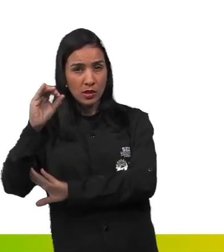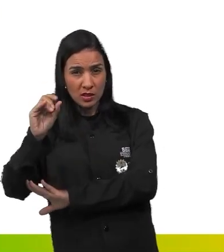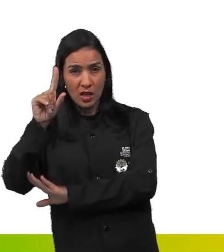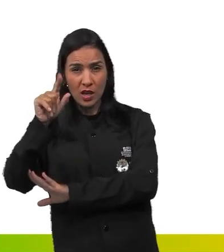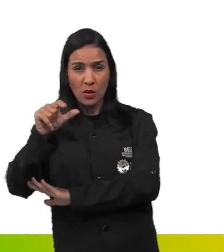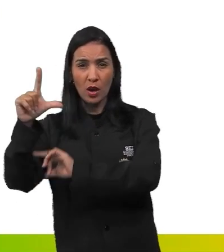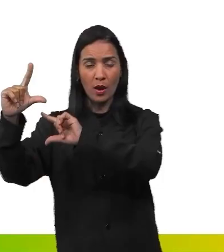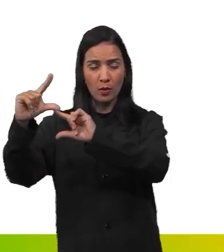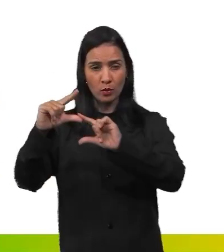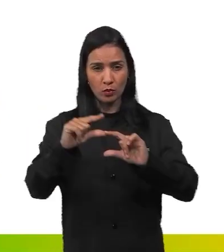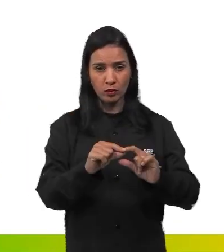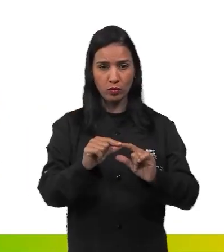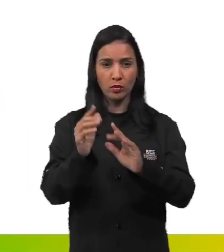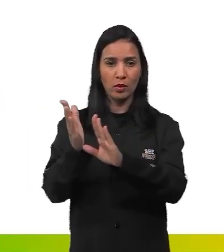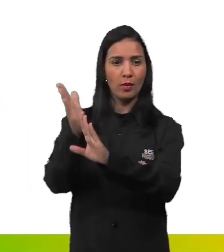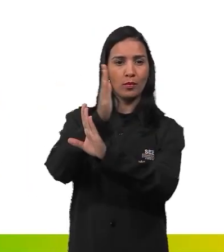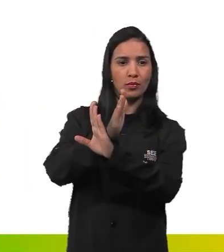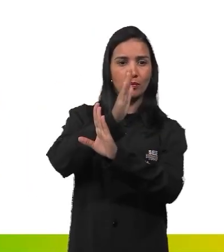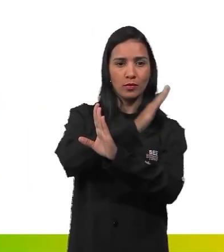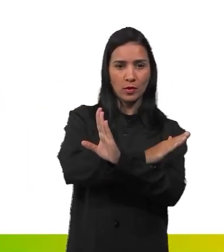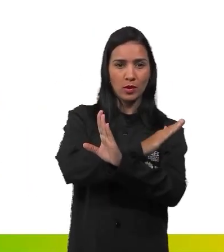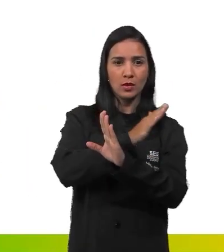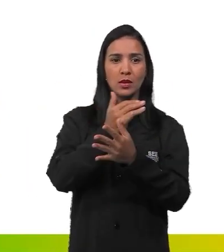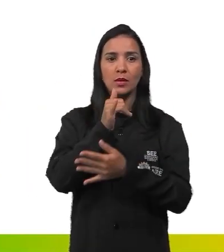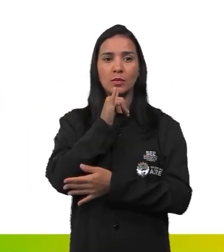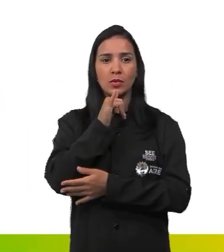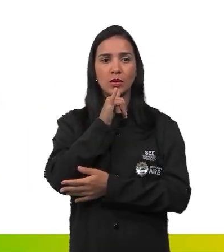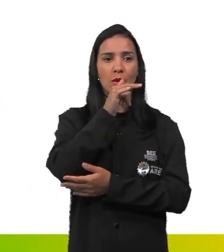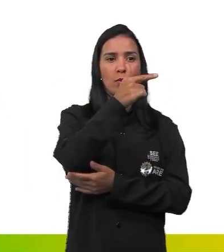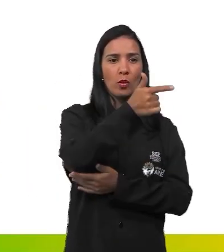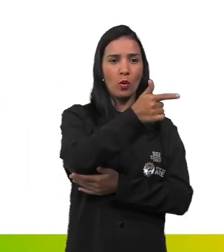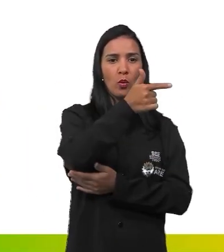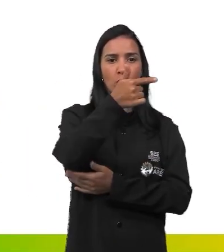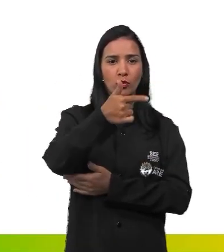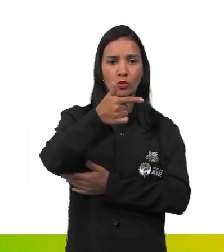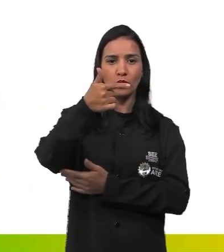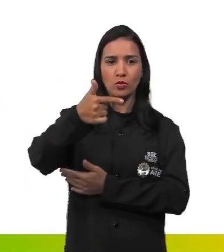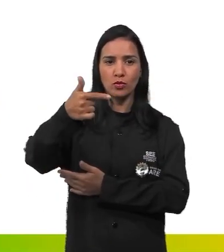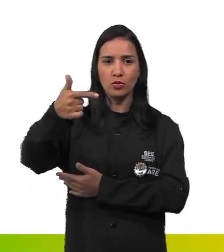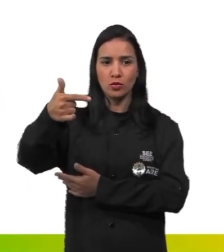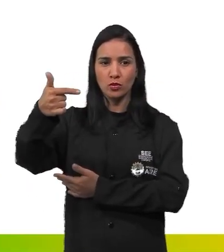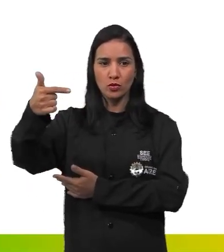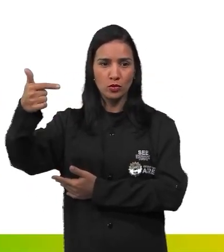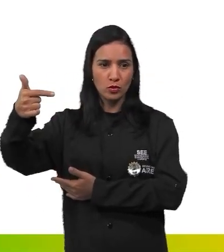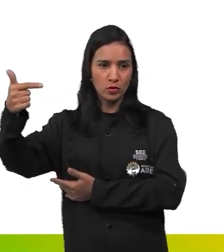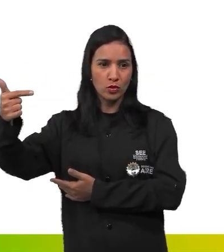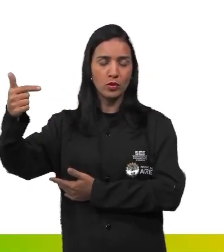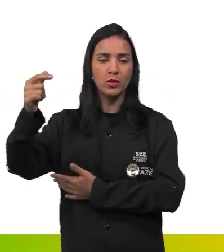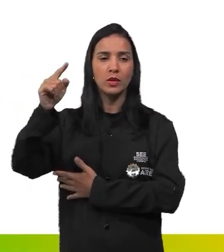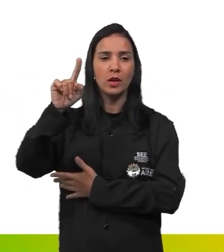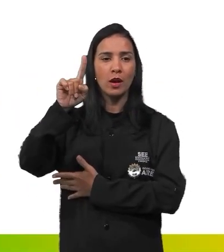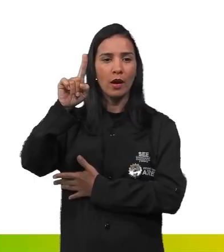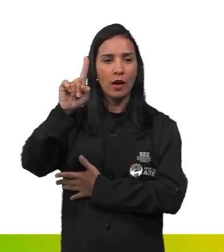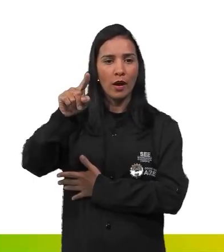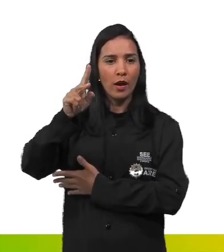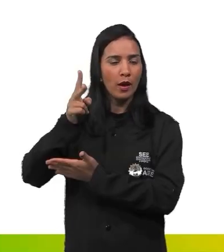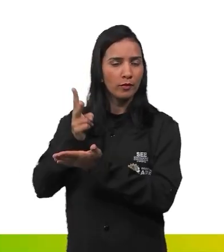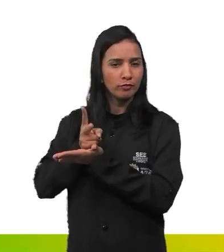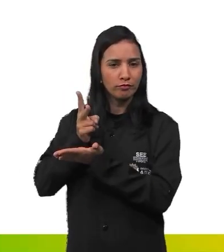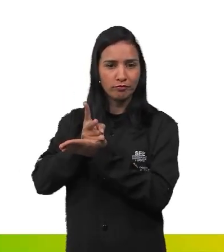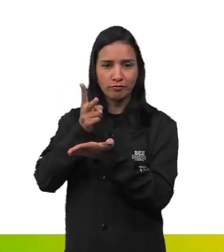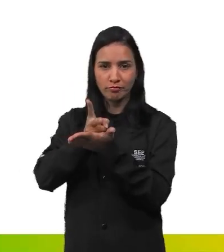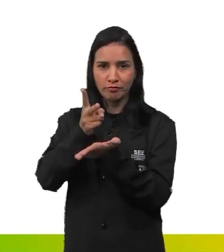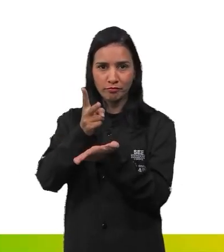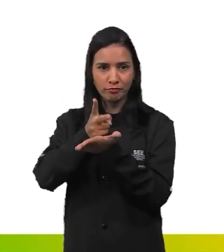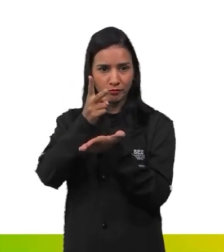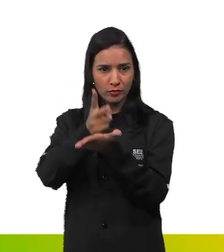termos 2, 2, 2, 2 e assim por diante. 2 menos 2 é 0, 2 menos 2 é